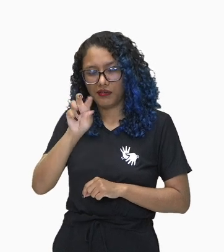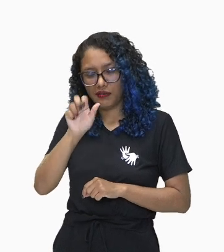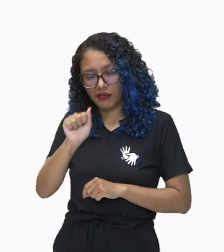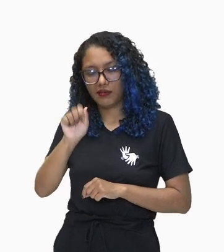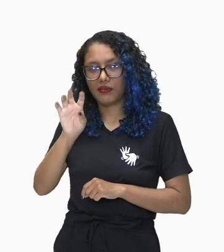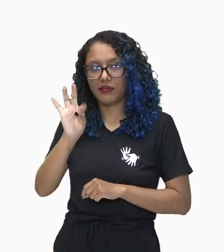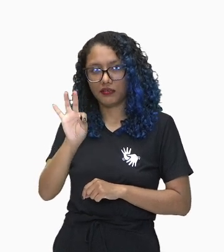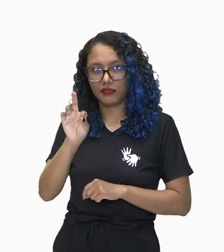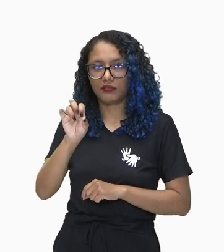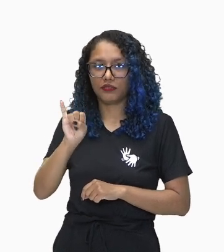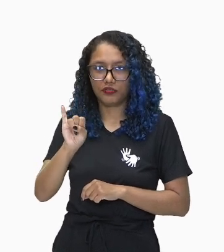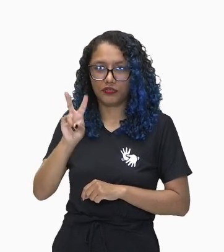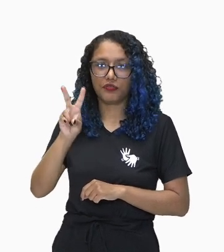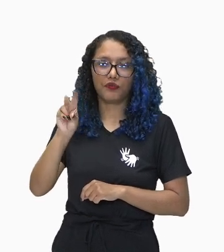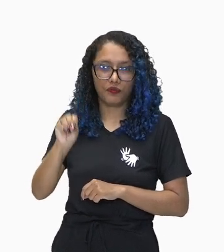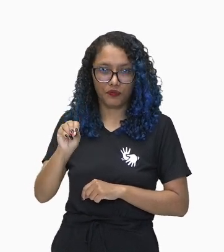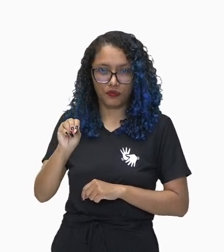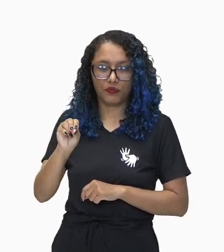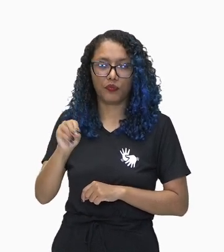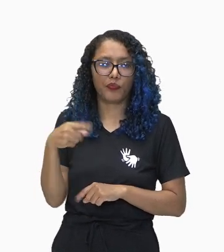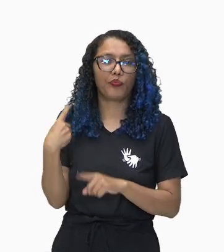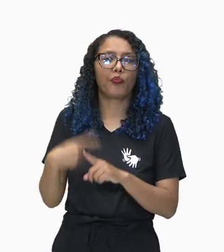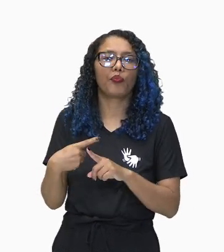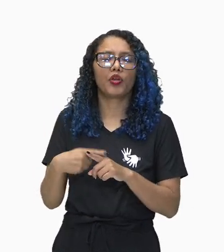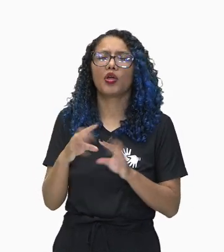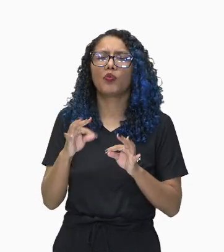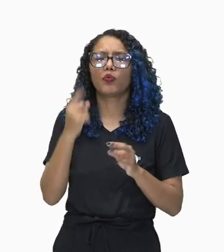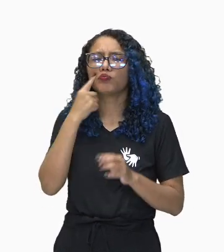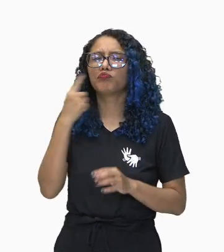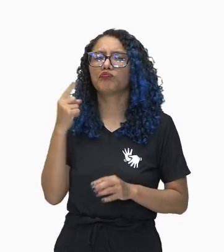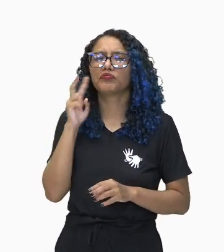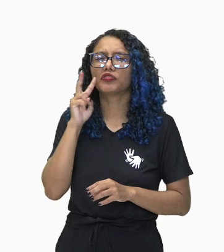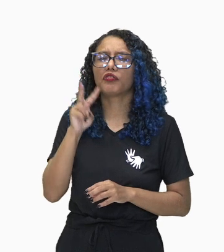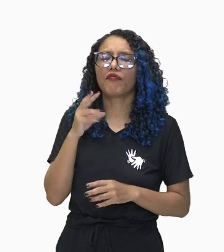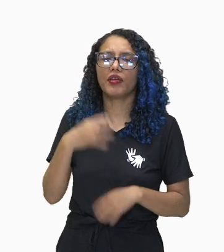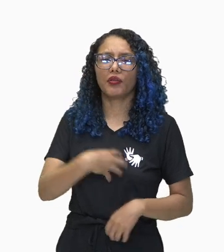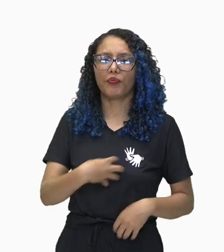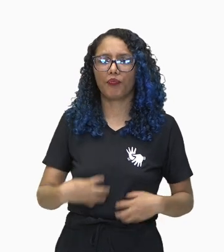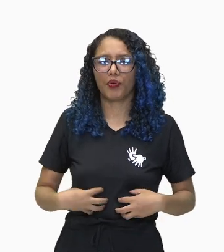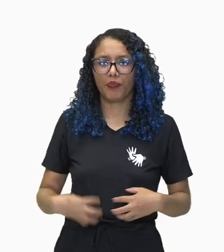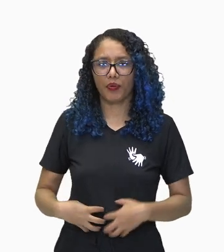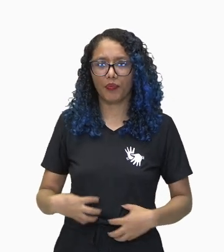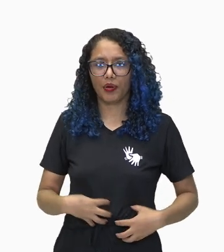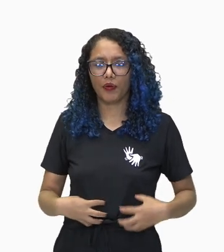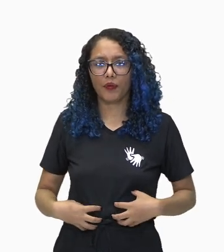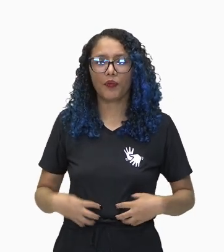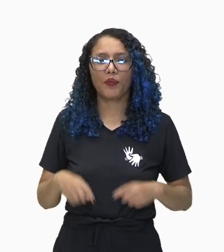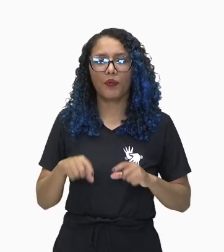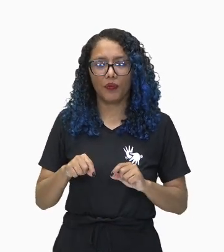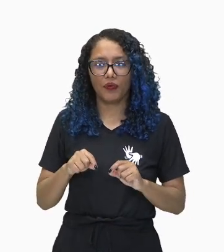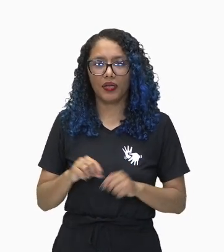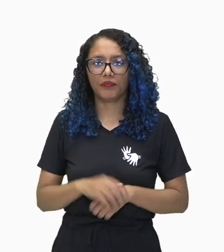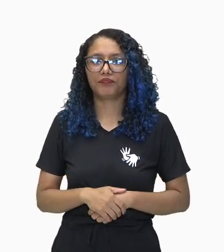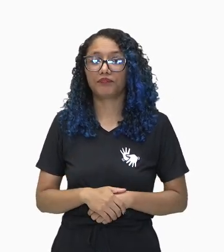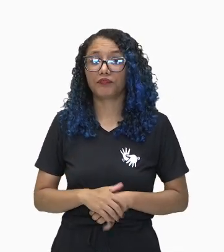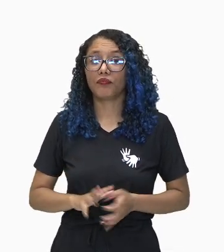todos esses órgãos que vocês estão visualizando nesse momento, eles vão participar ativamente da